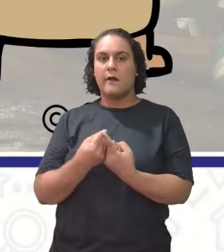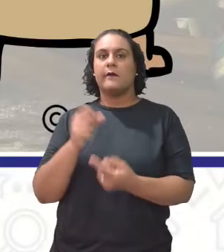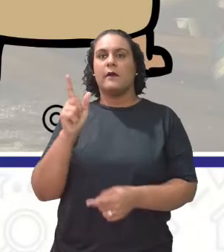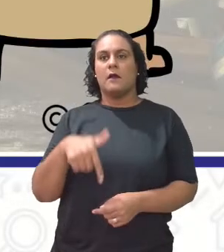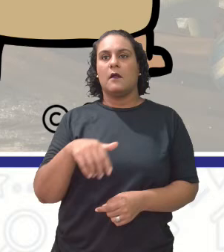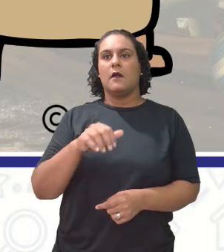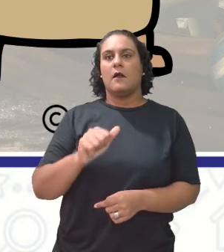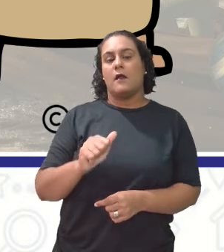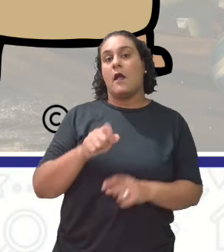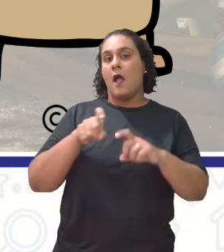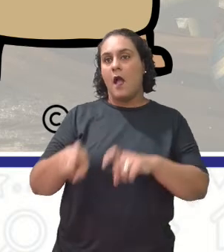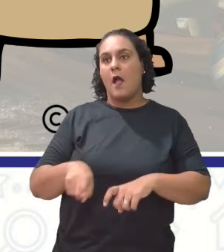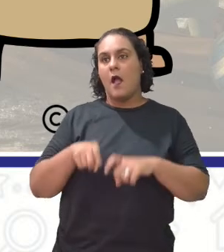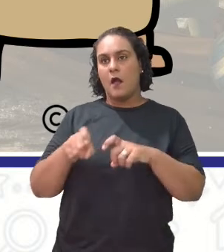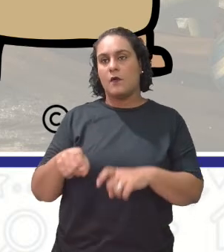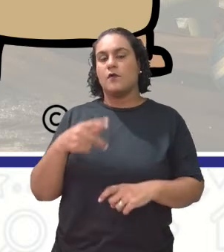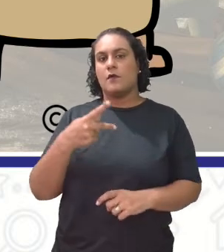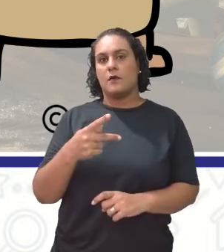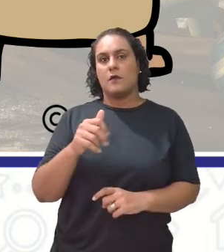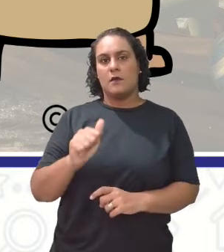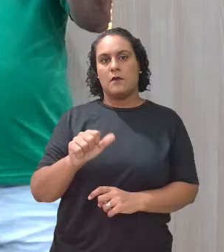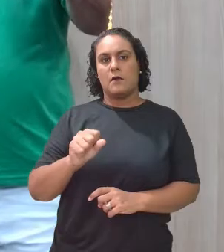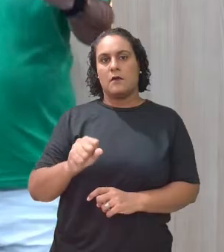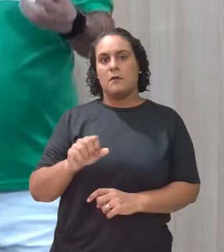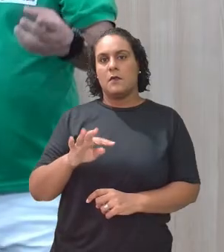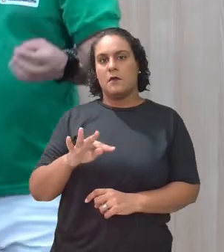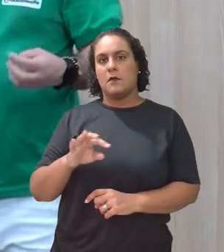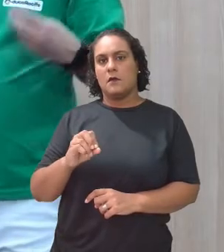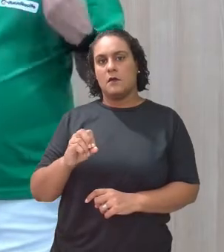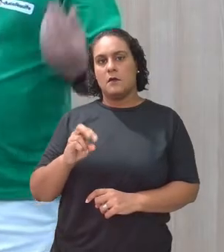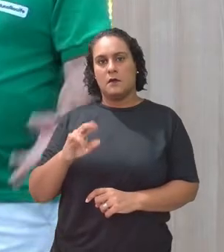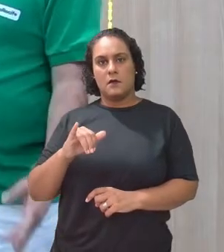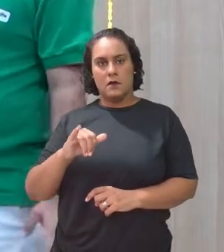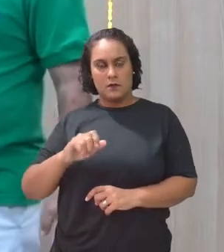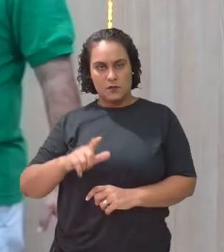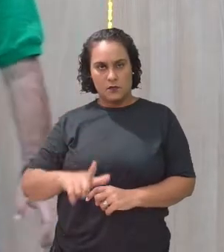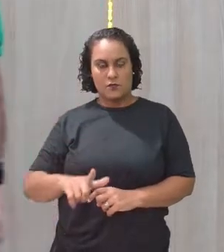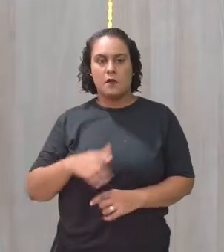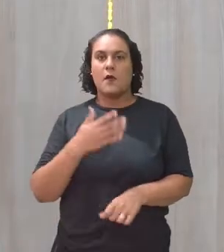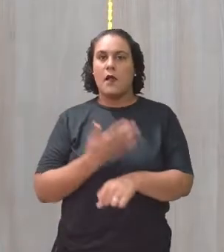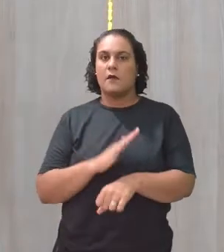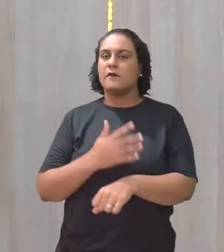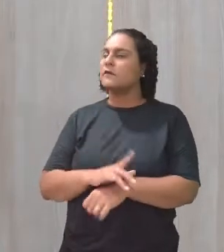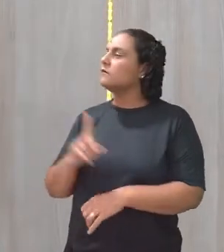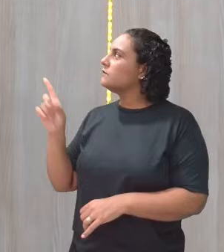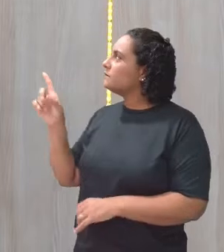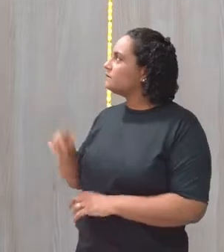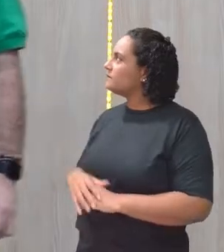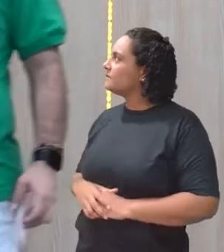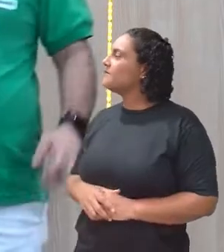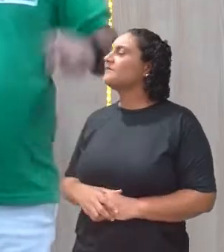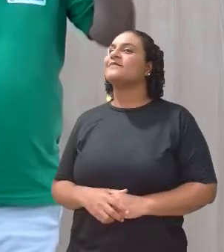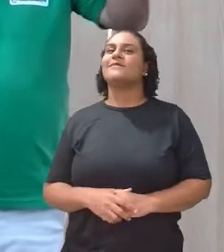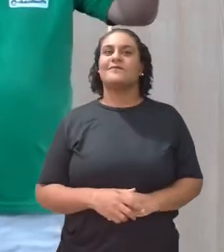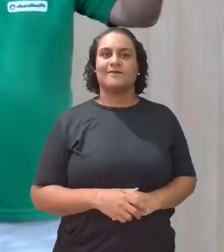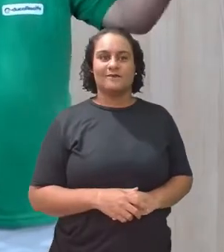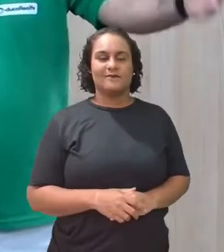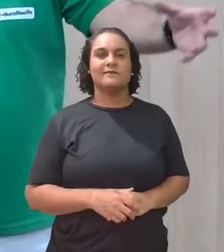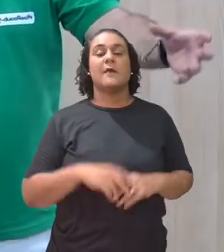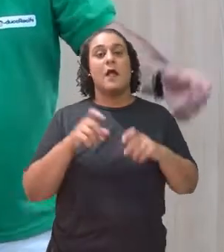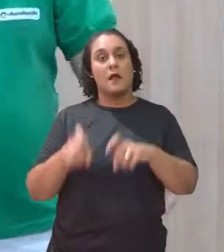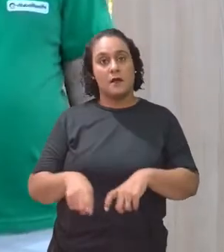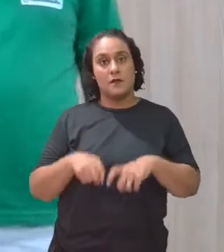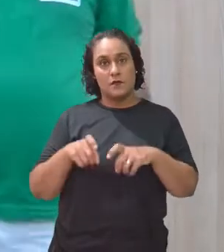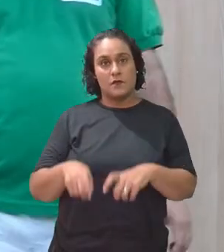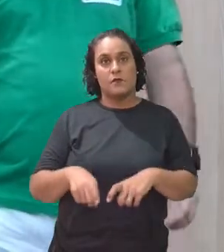era basicamente ali mantida, né, por meio da atividade agropastoril, ou seja,